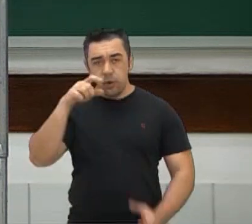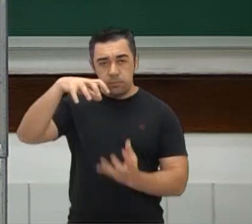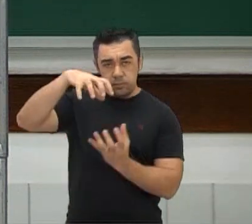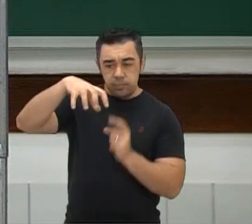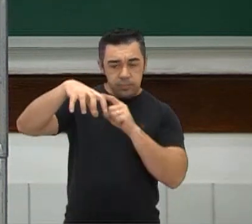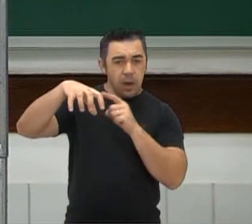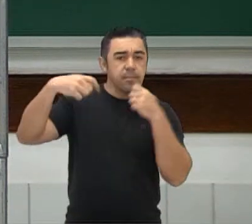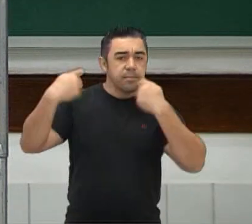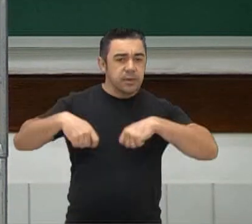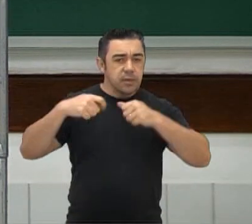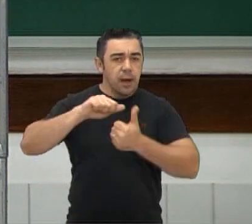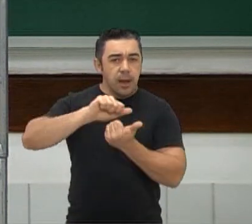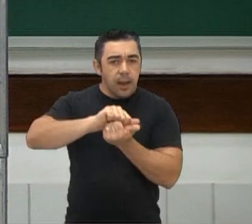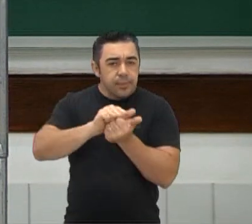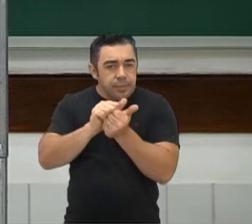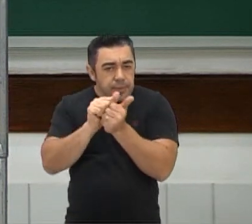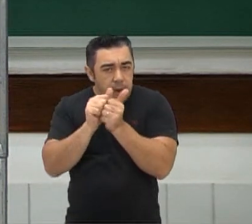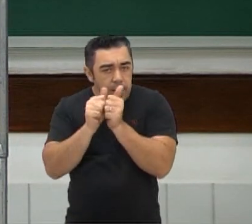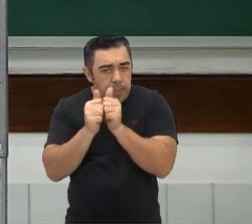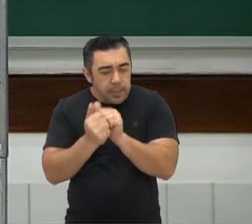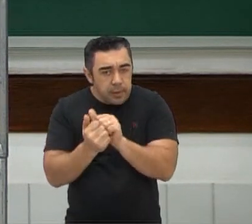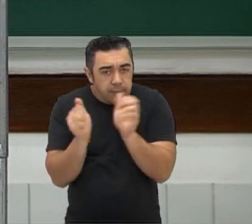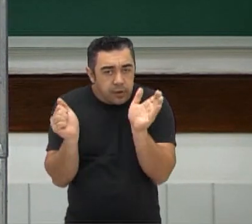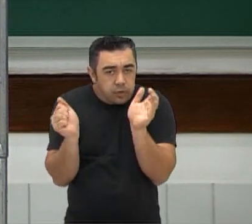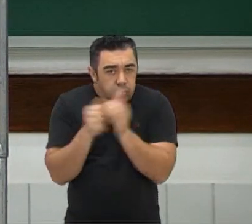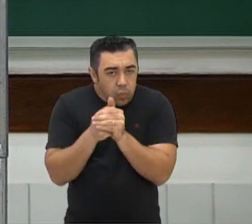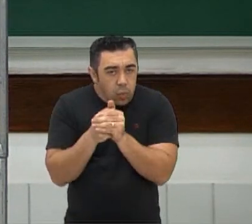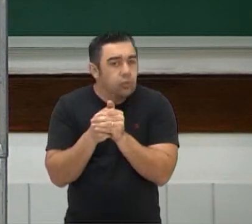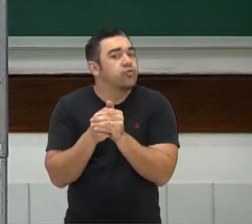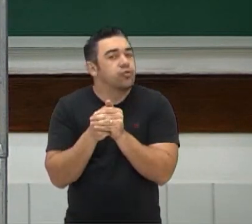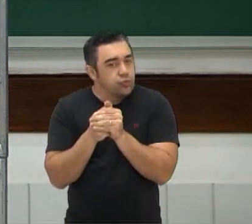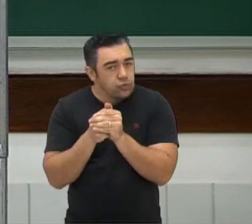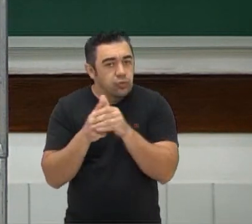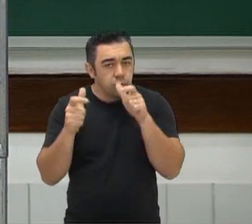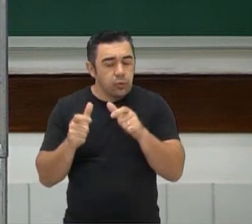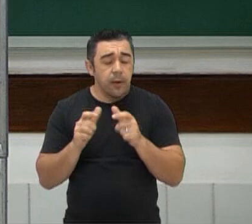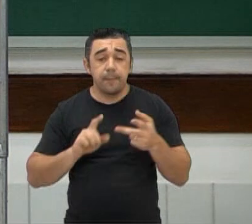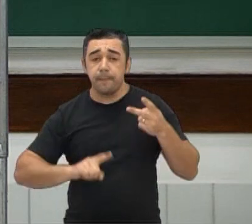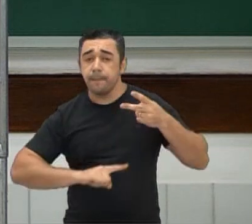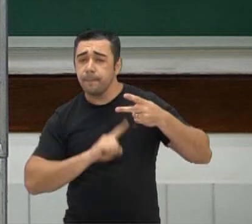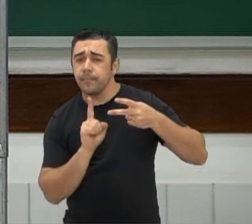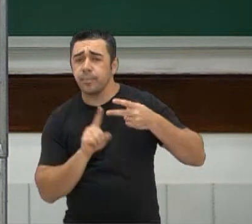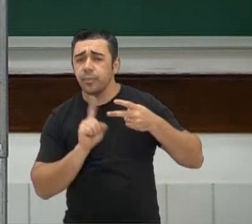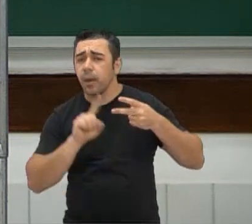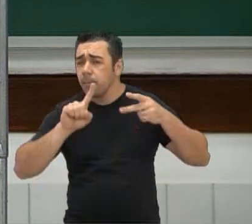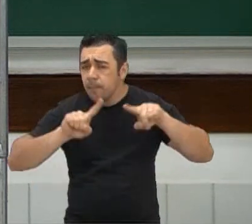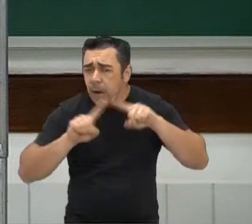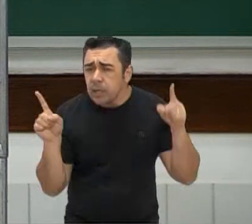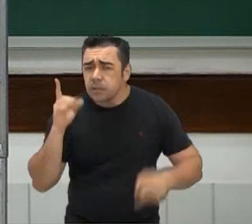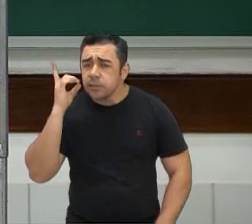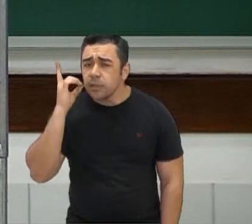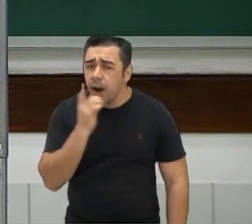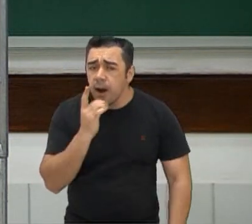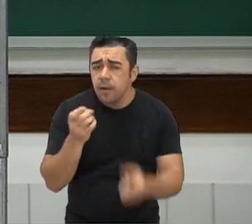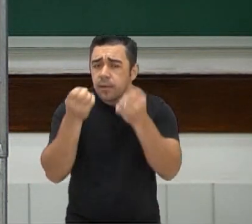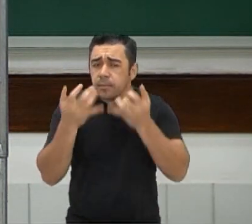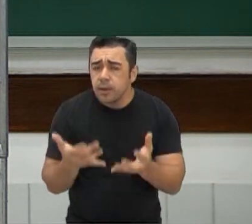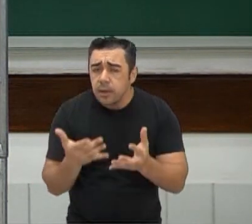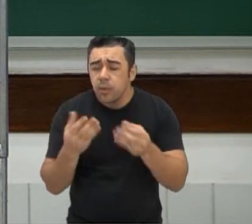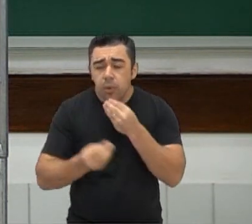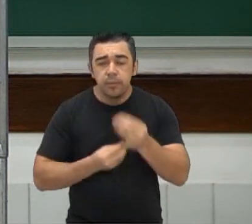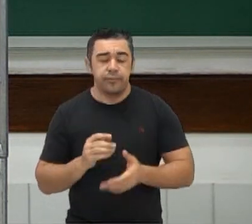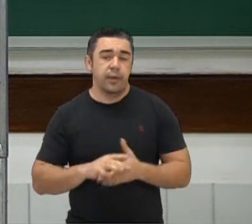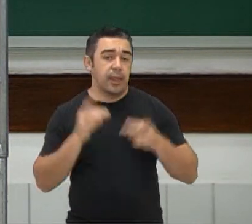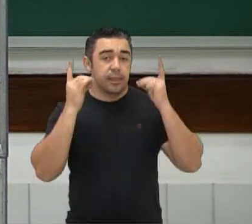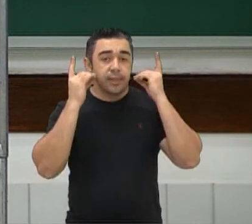ficar escondido, camuflado no ambiente. Né? Isso seria o que Lamarck falaria. E Darwin, o que ele falaria em relação a isso? Ele falaria que